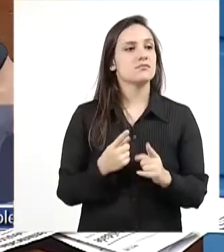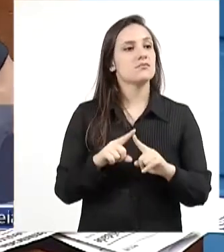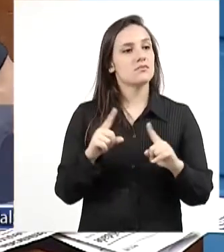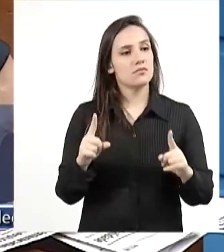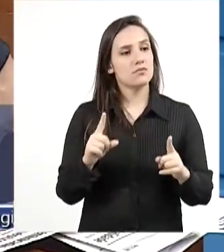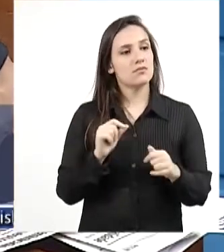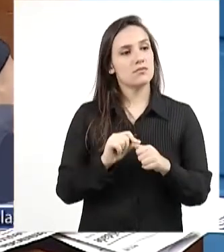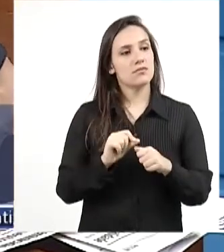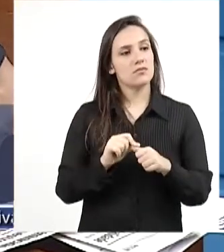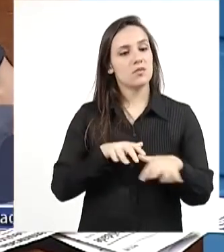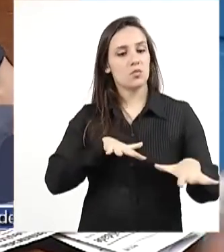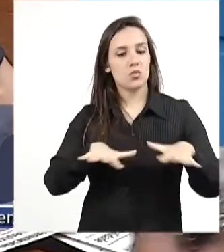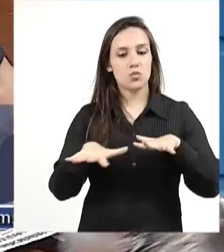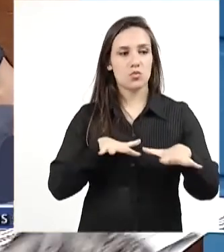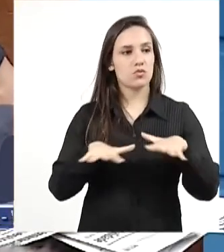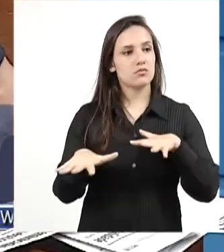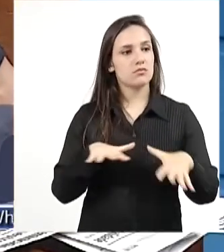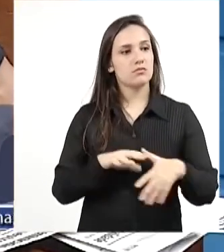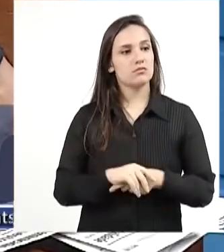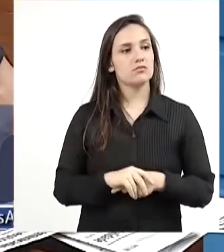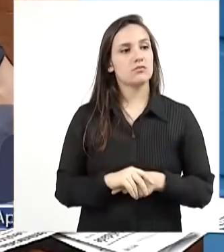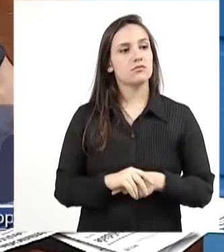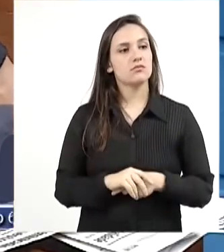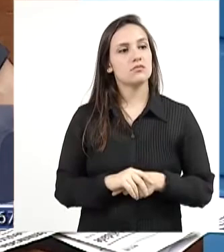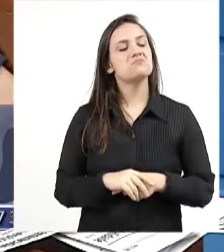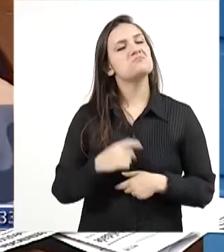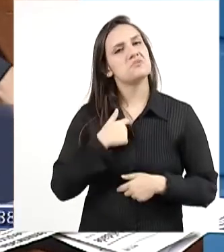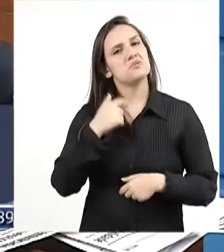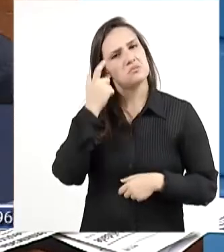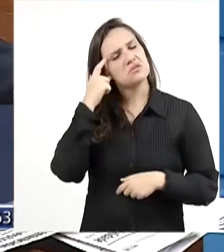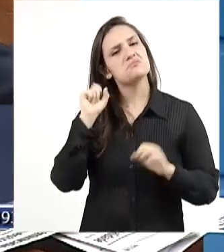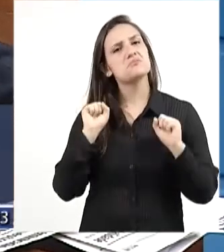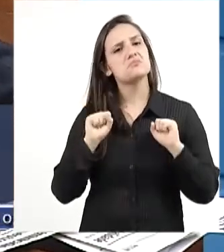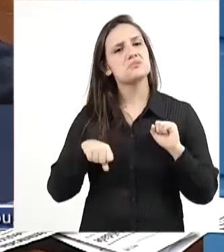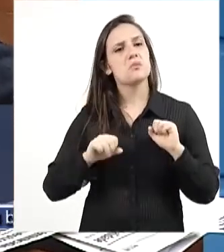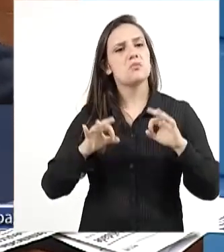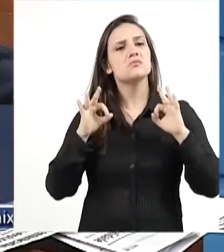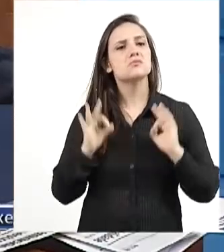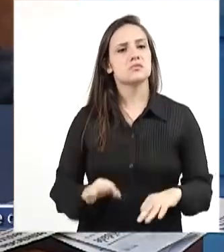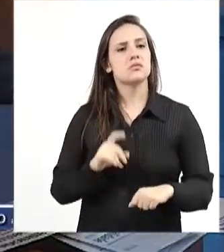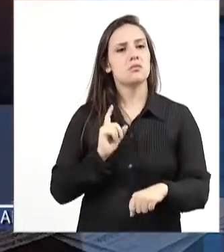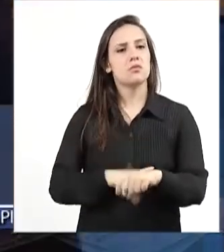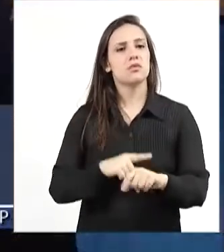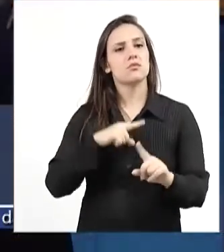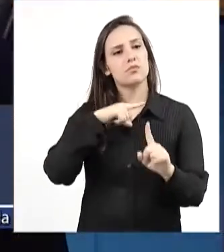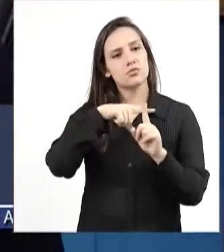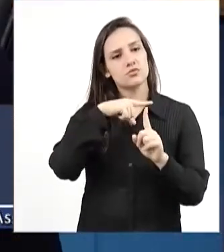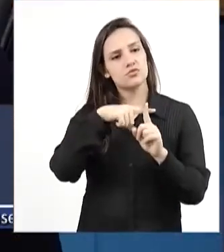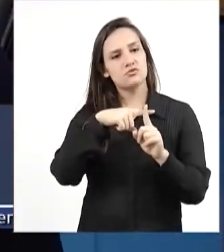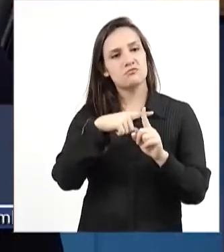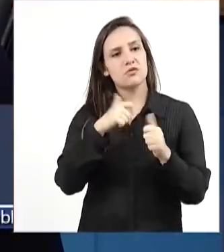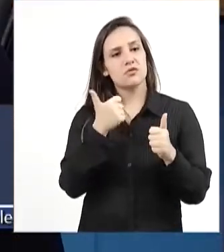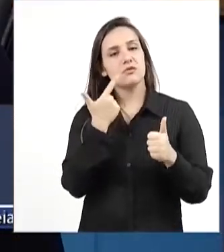este momento aqui que eu tenho impressão que foi um momento positivo na Casa de Leis.